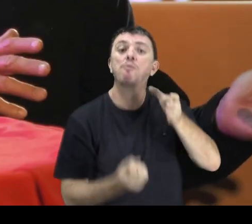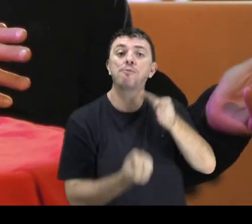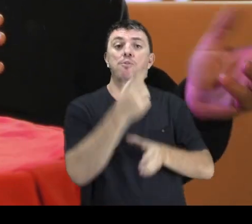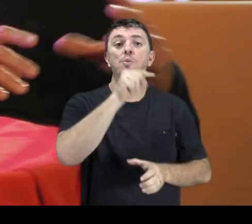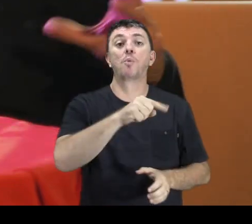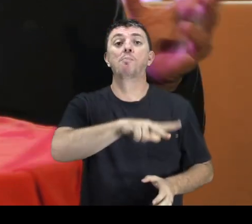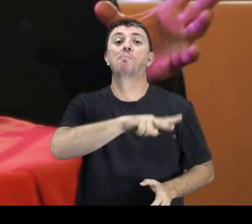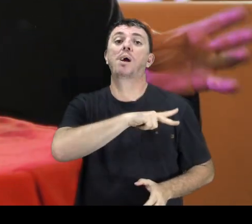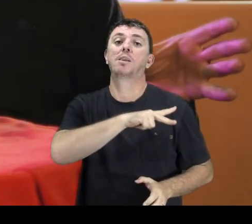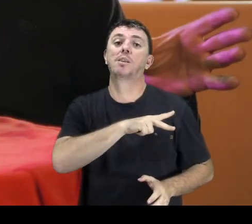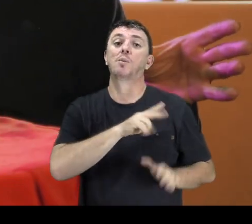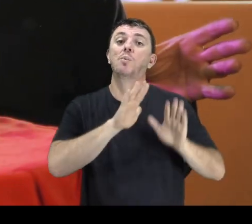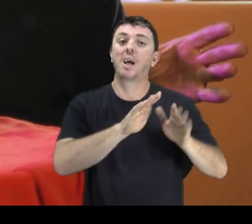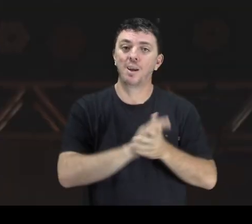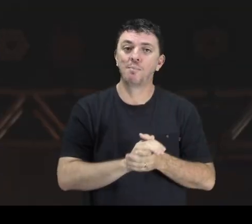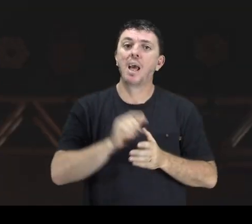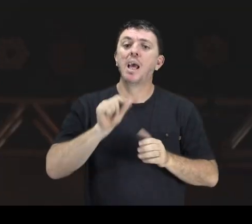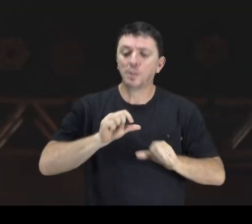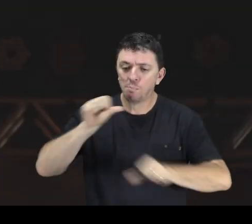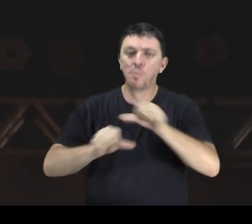Brasil e no mundo. Esse é um movimento mundial, né?